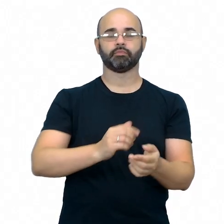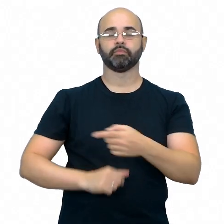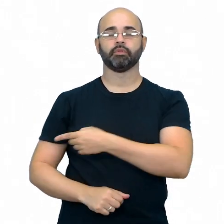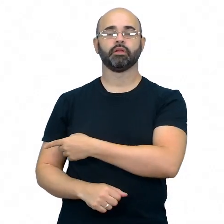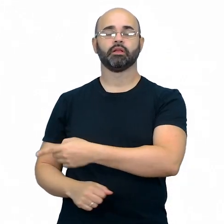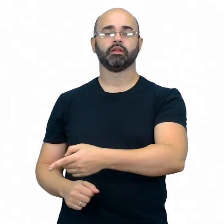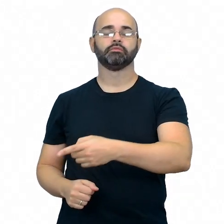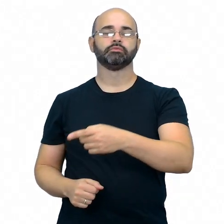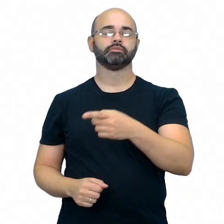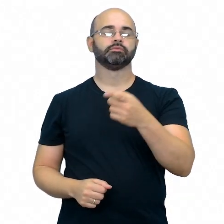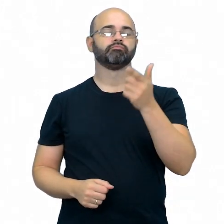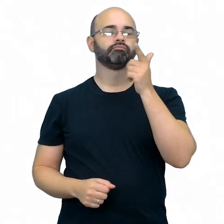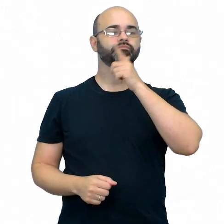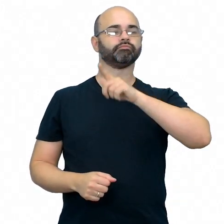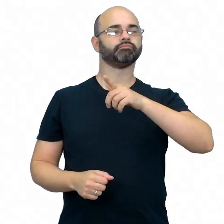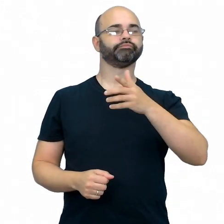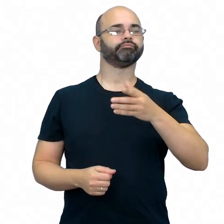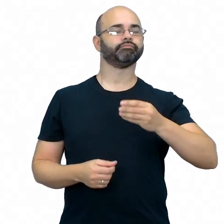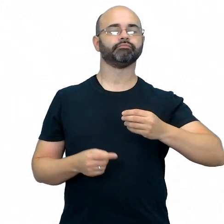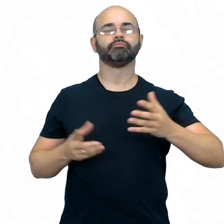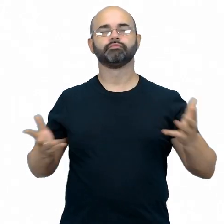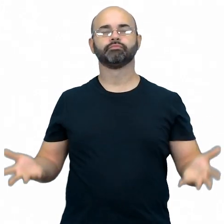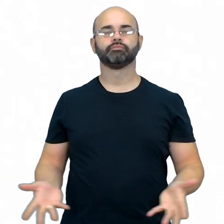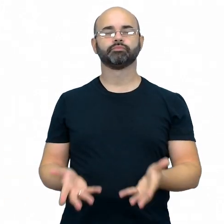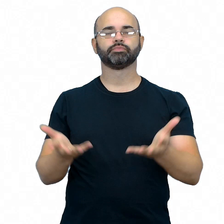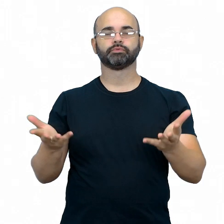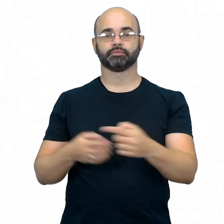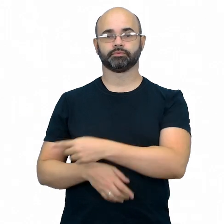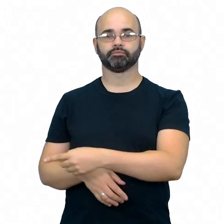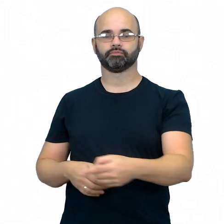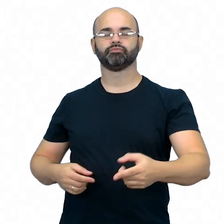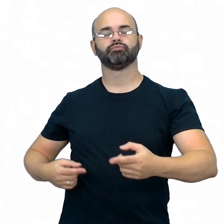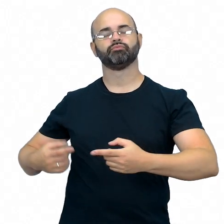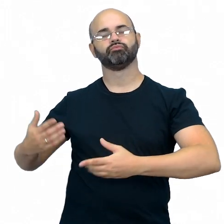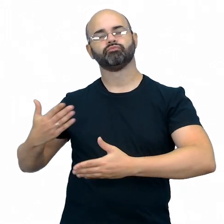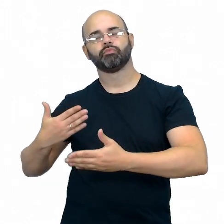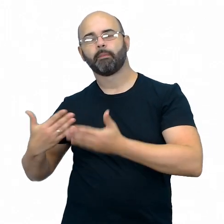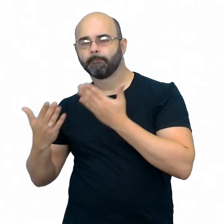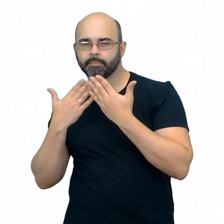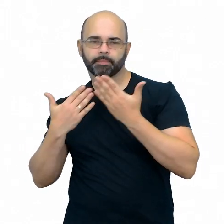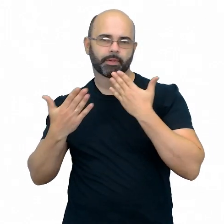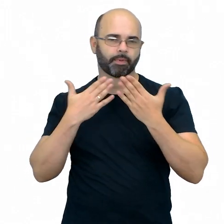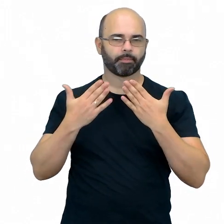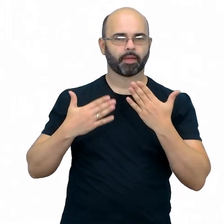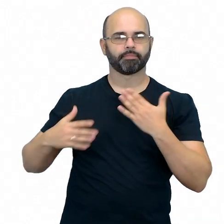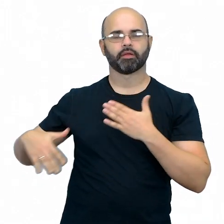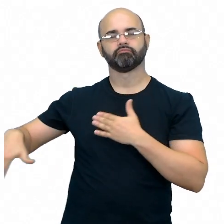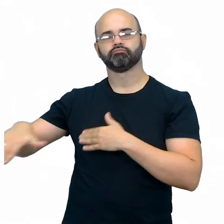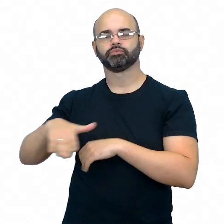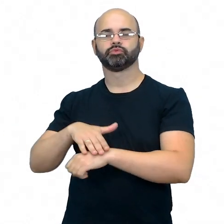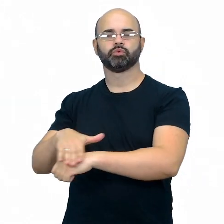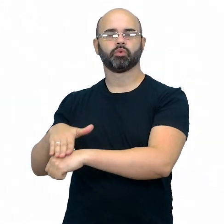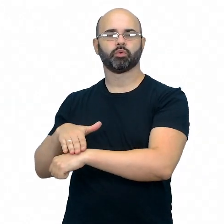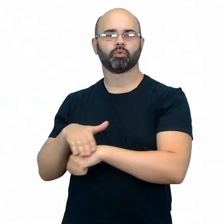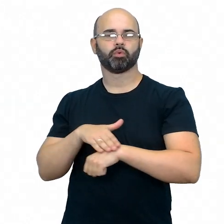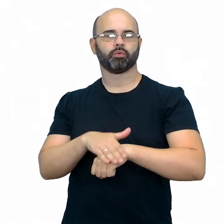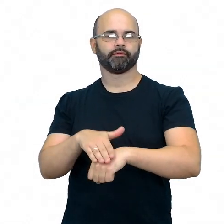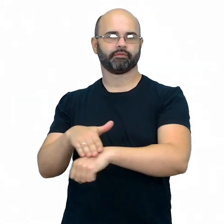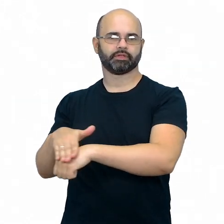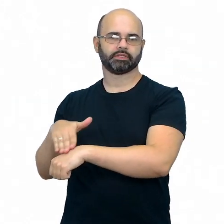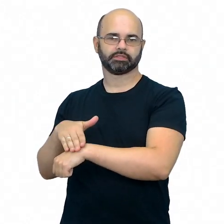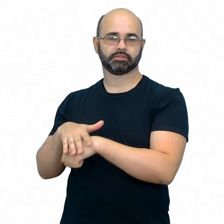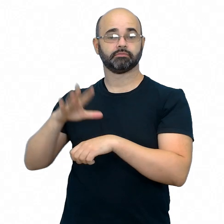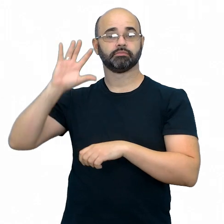consiga promover momentos de discussão, de tomadas de decisão, para que ele possa resolver os seus